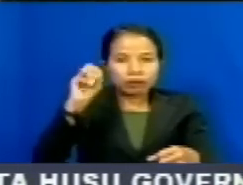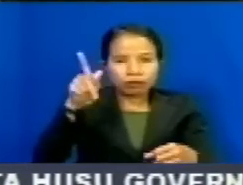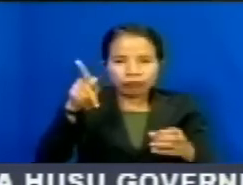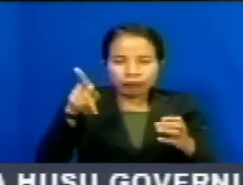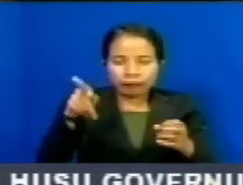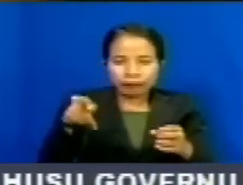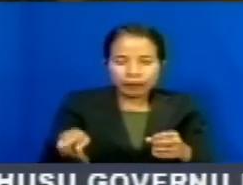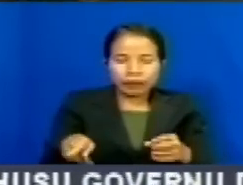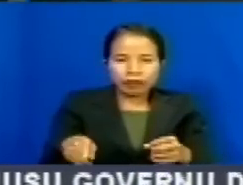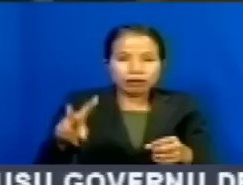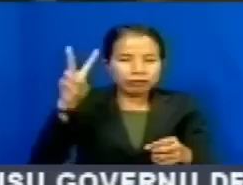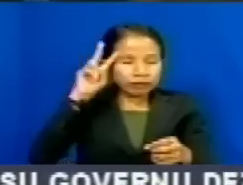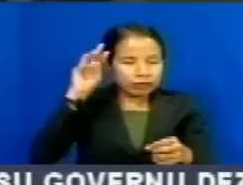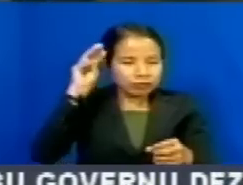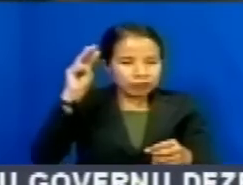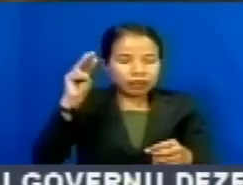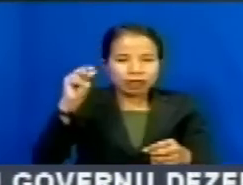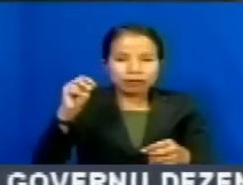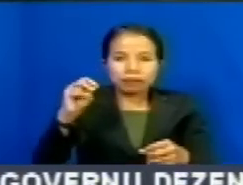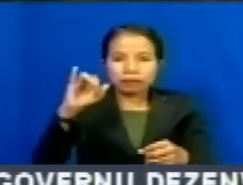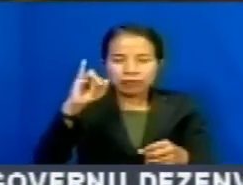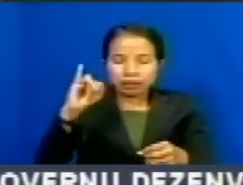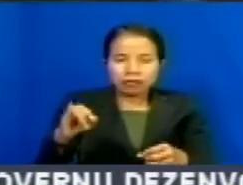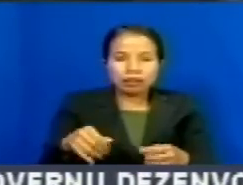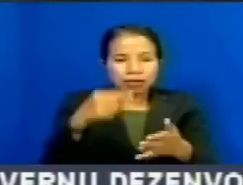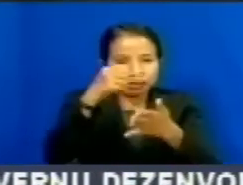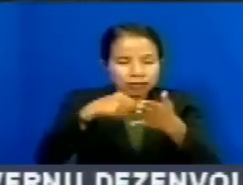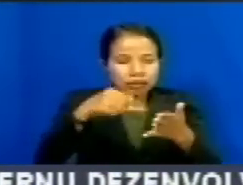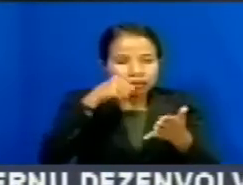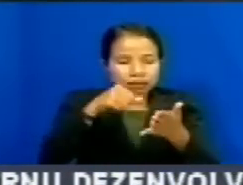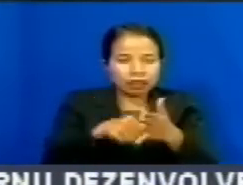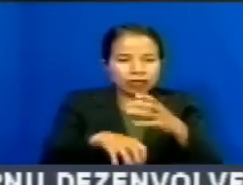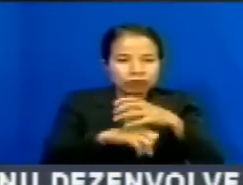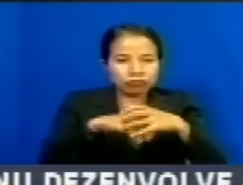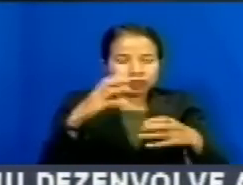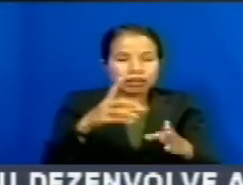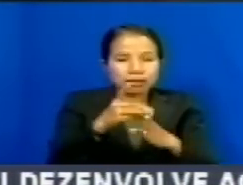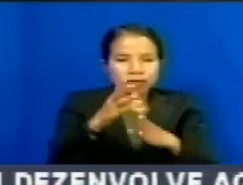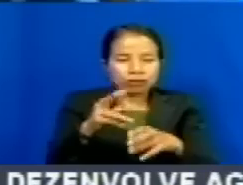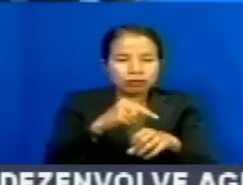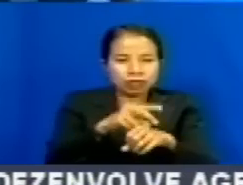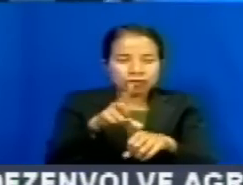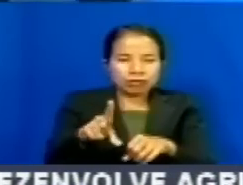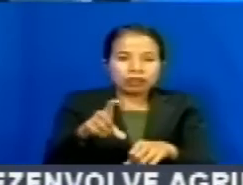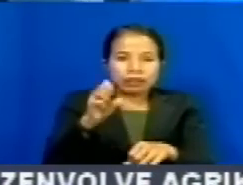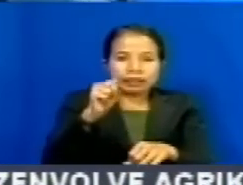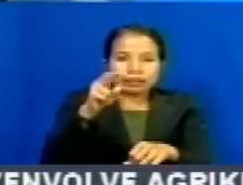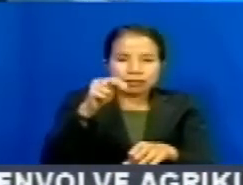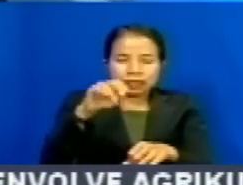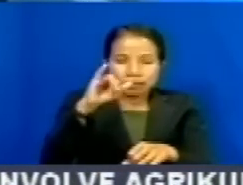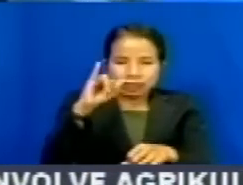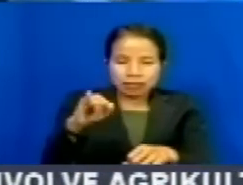Interior, requere carta ba comando PNTL atu demiti Diretor Nacional Informação Interna,